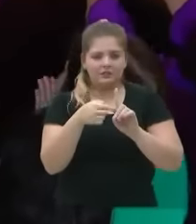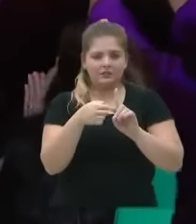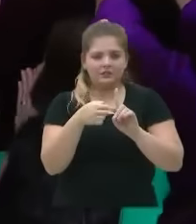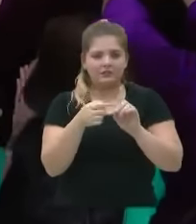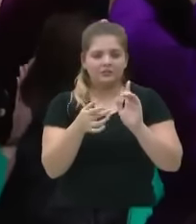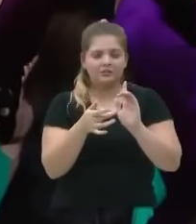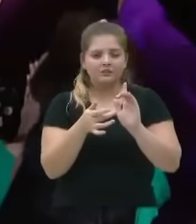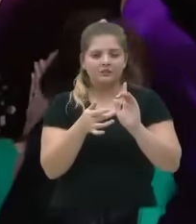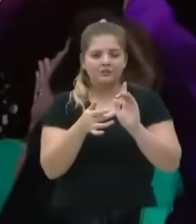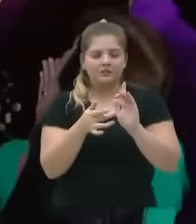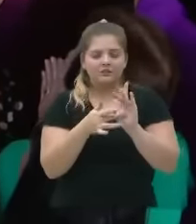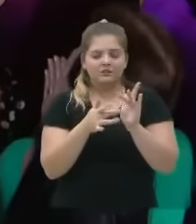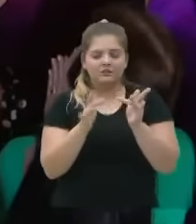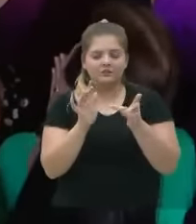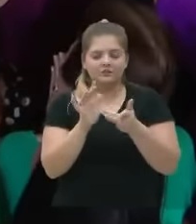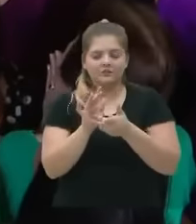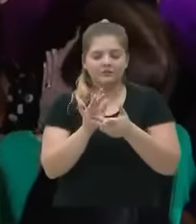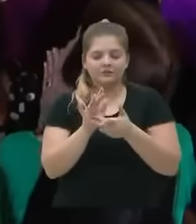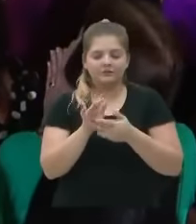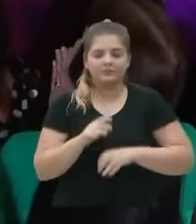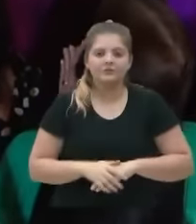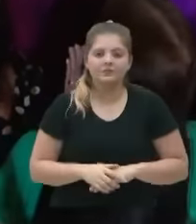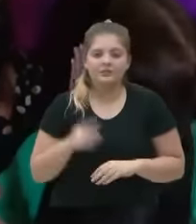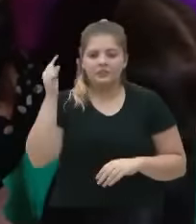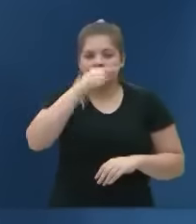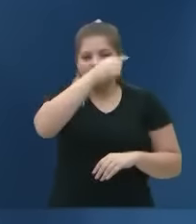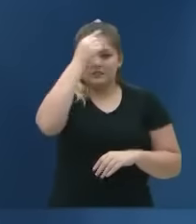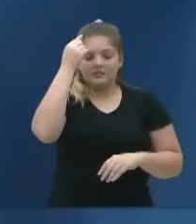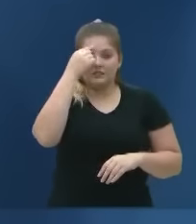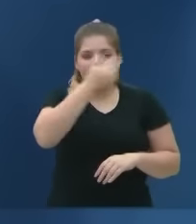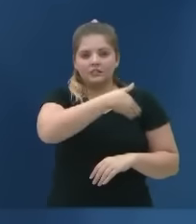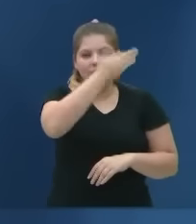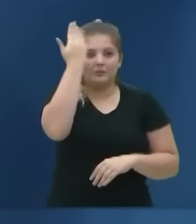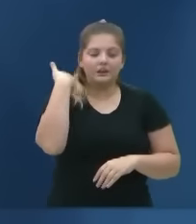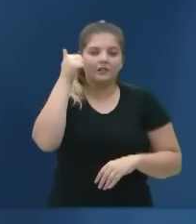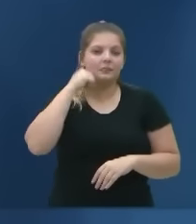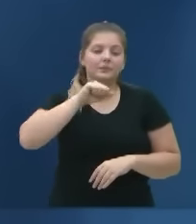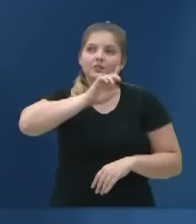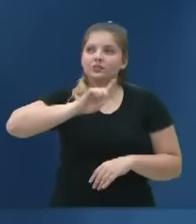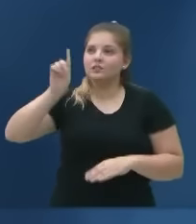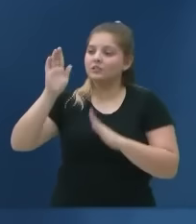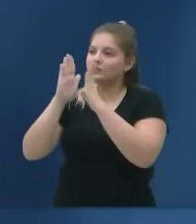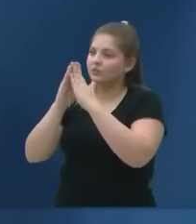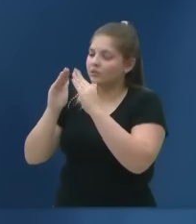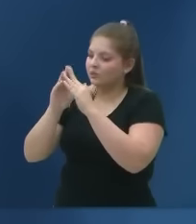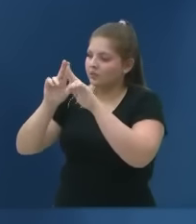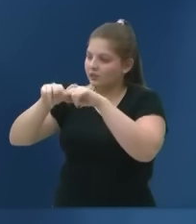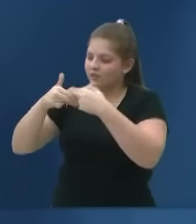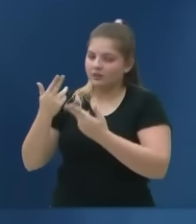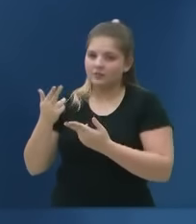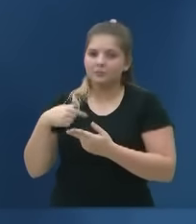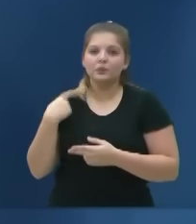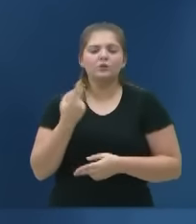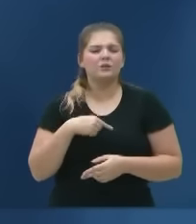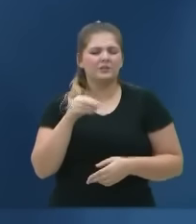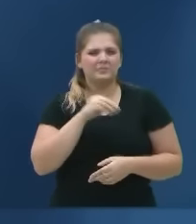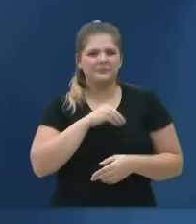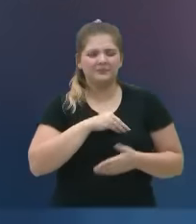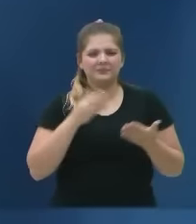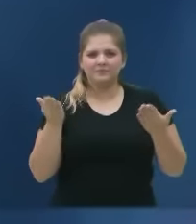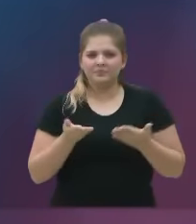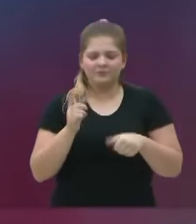e bendito é o fruto do vosso ventre, Jesus. Santa Maria, Mãe de Deus, rogai por